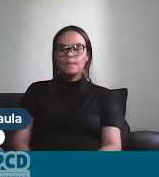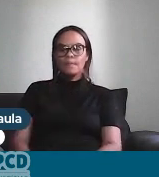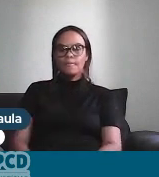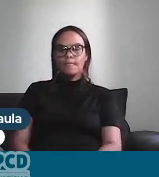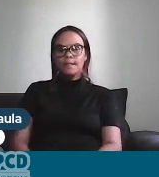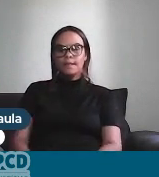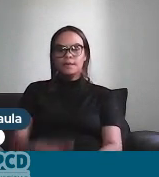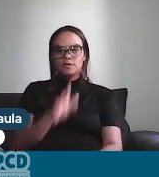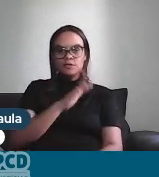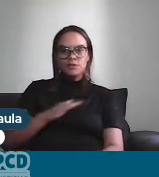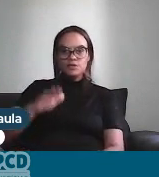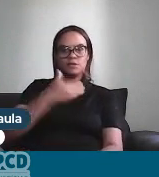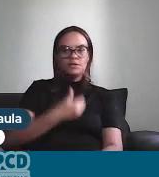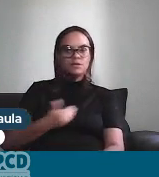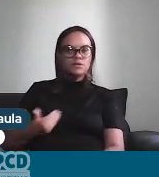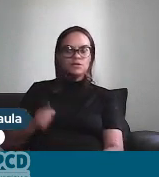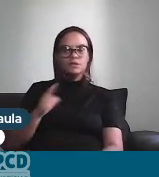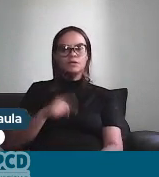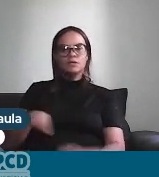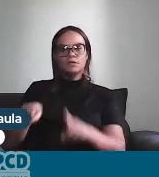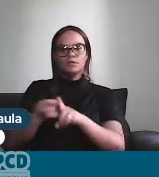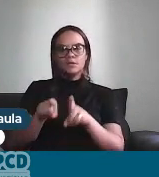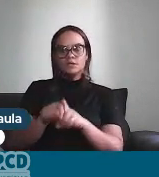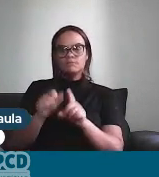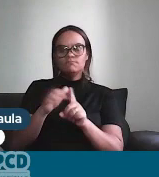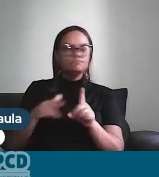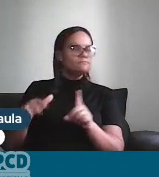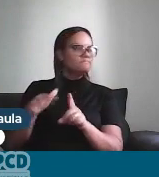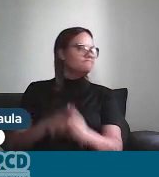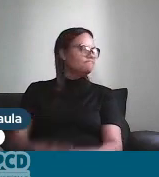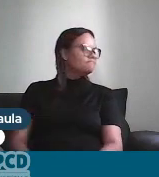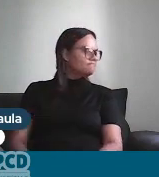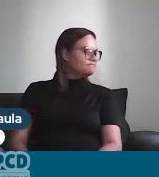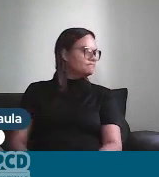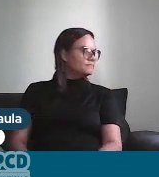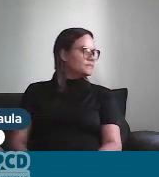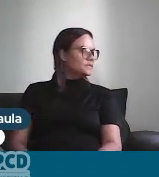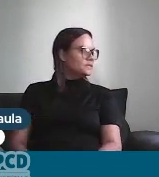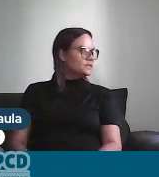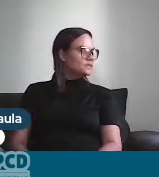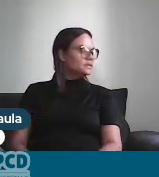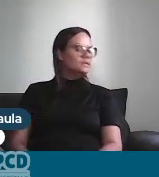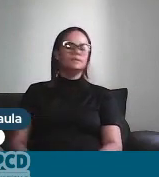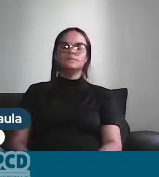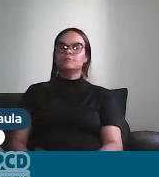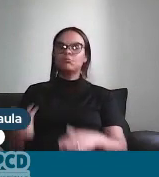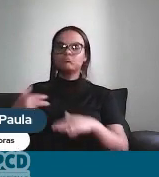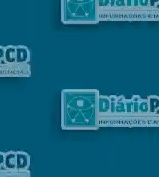área governamental como da área da sociedade, para que todos possam estar ali,